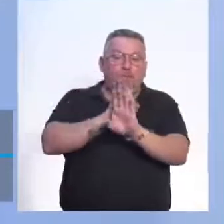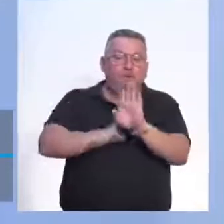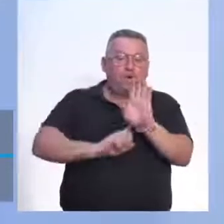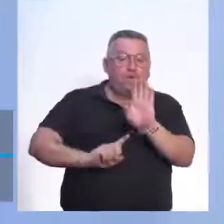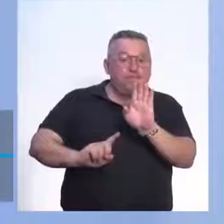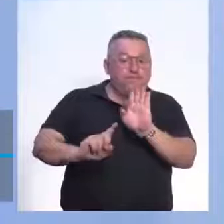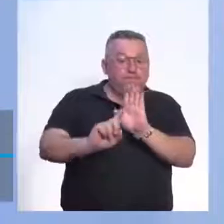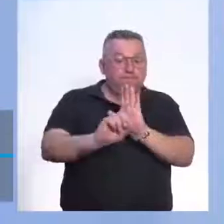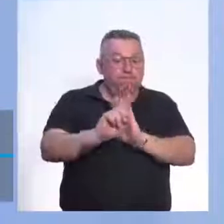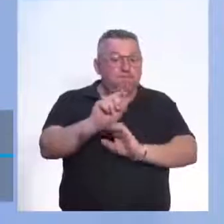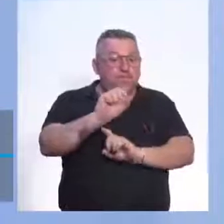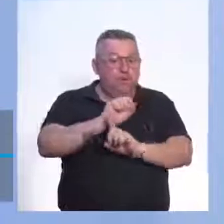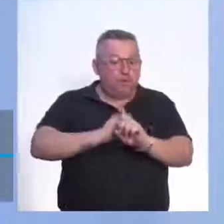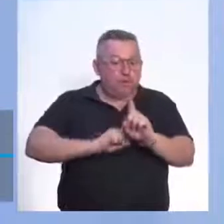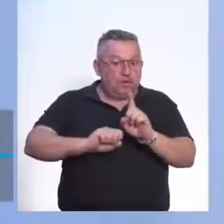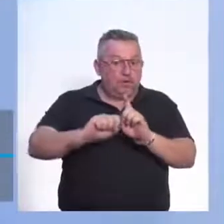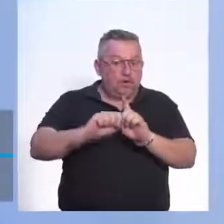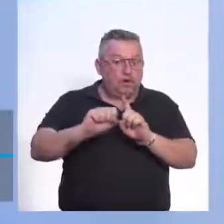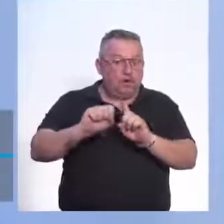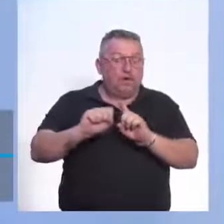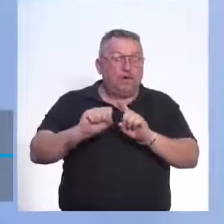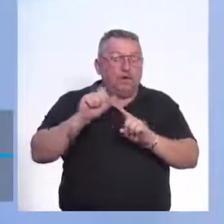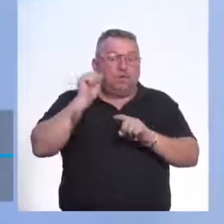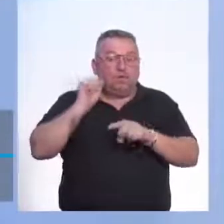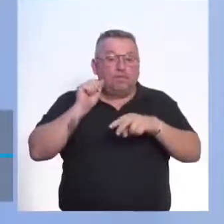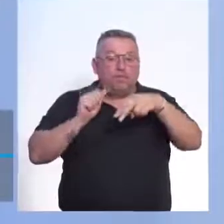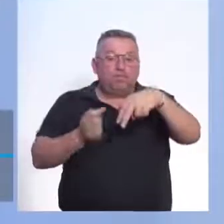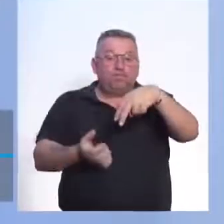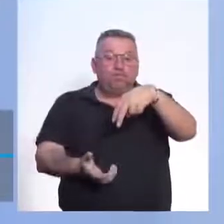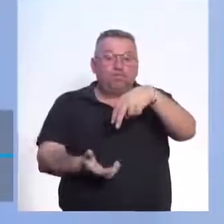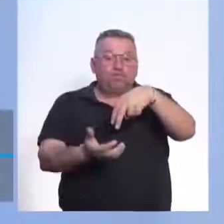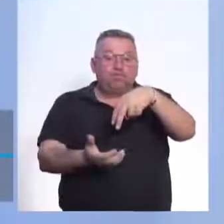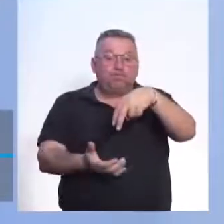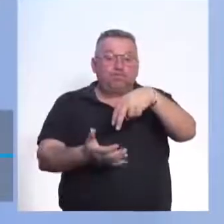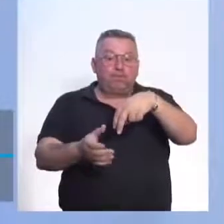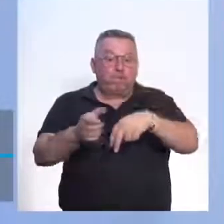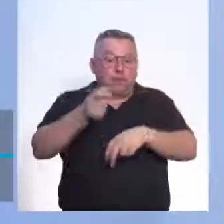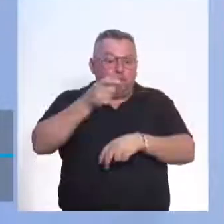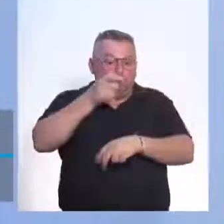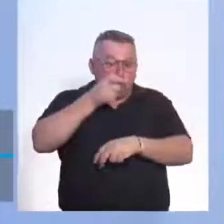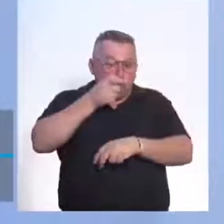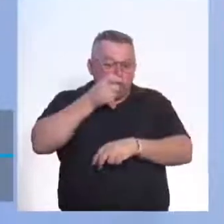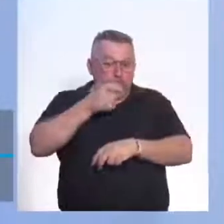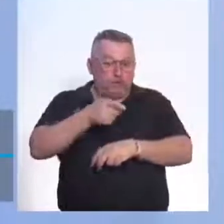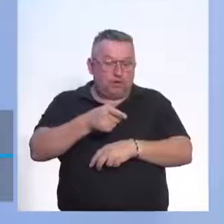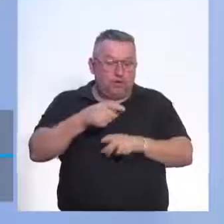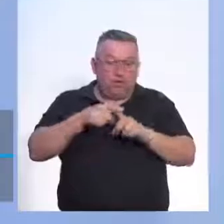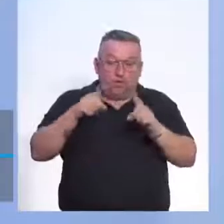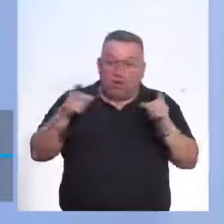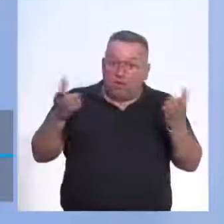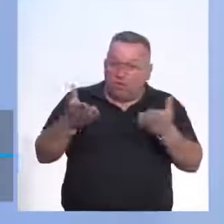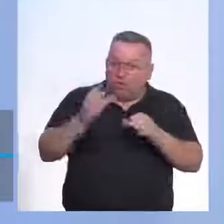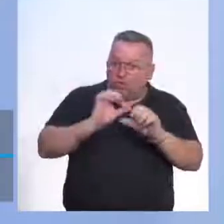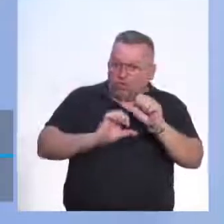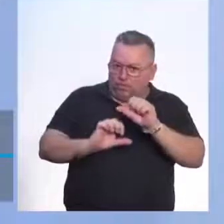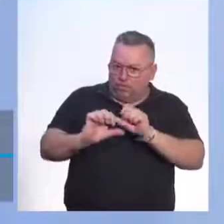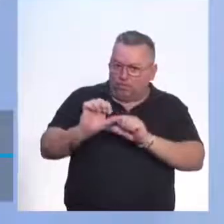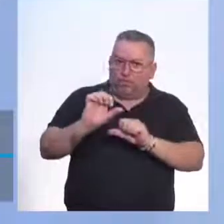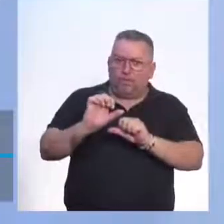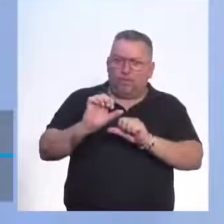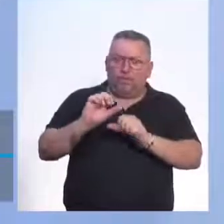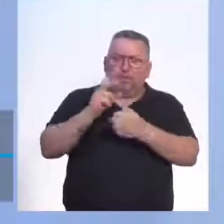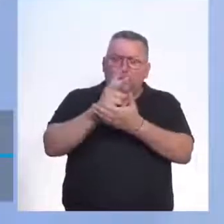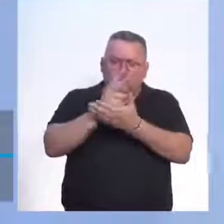sociedade, chegaram a ir para a fogueira, né? Mas nós não estamos falando dessa Igreja Católica de hoje. É a